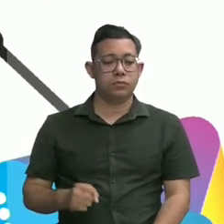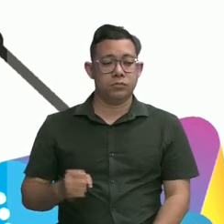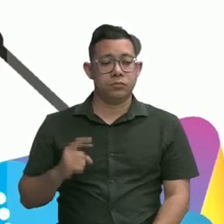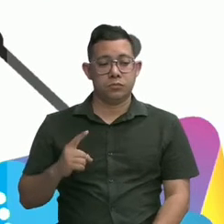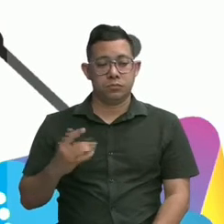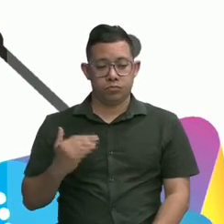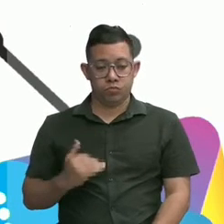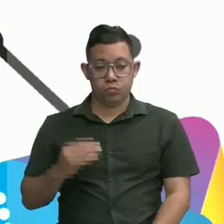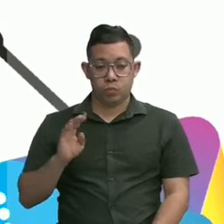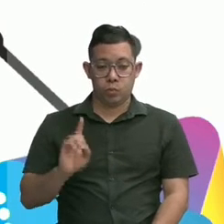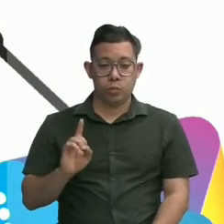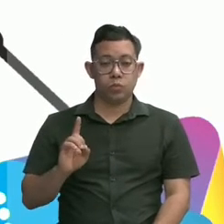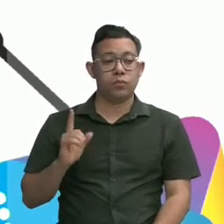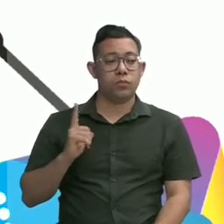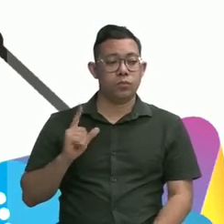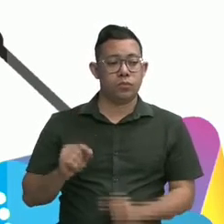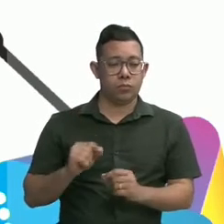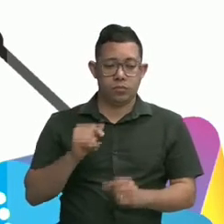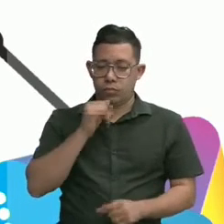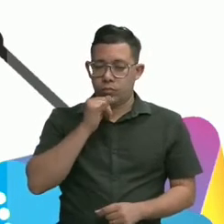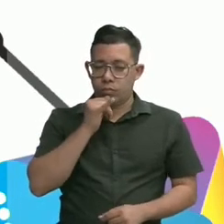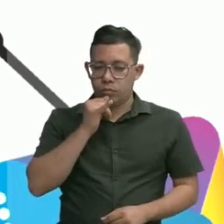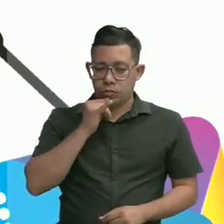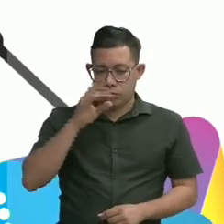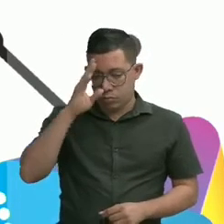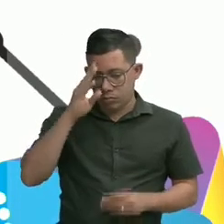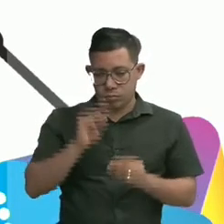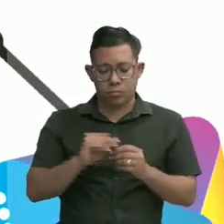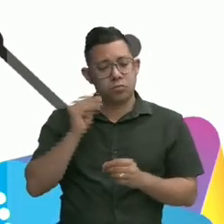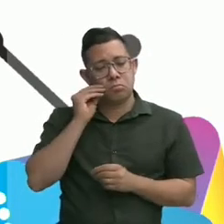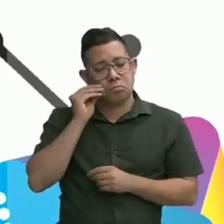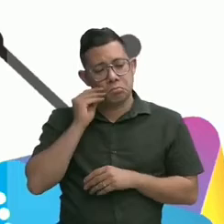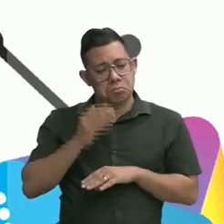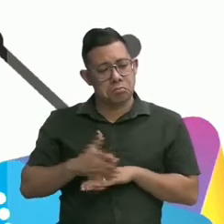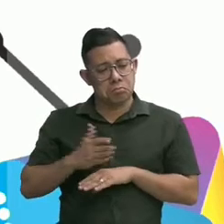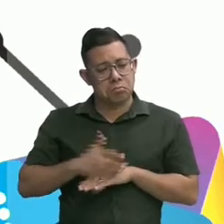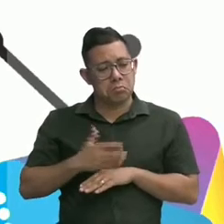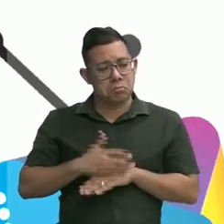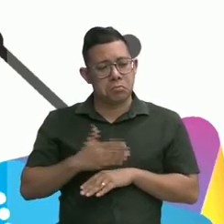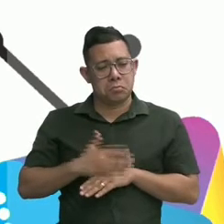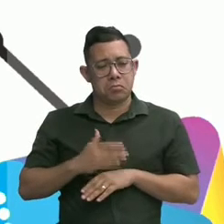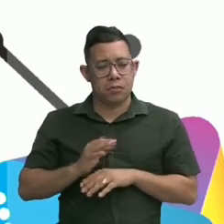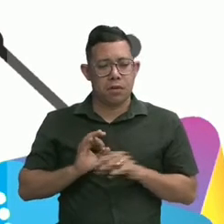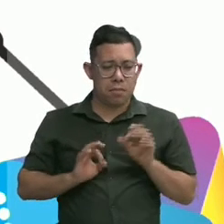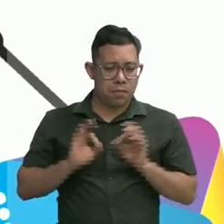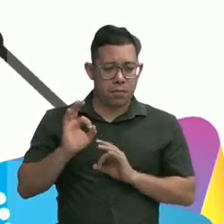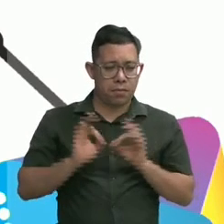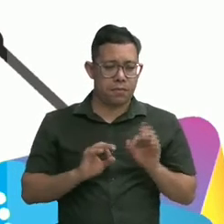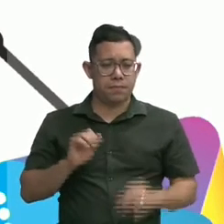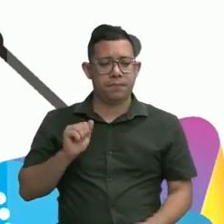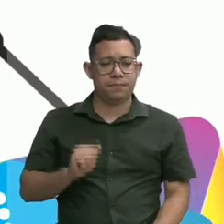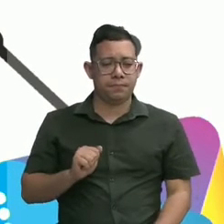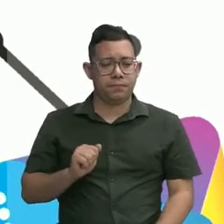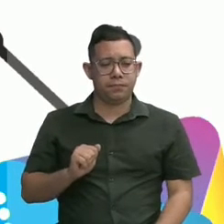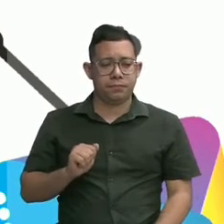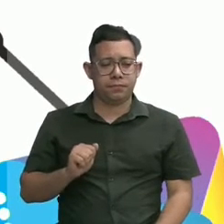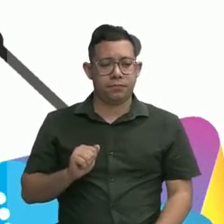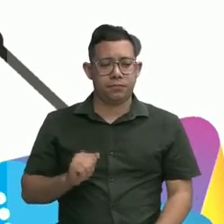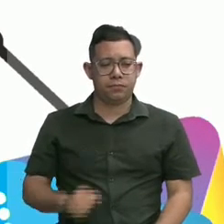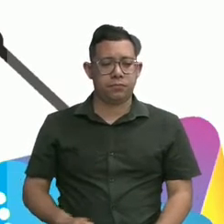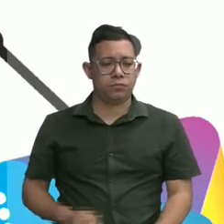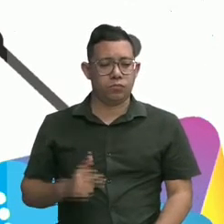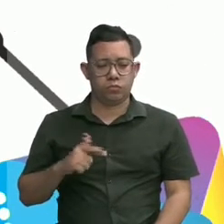e na na nossa letra de é só a gente rir escrever e colocando na ordem então além primeiro né